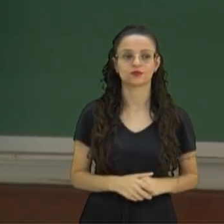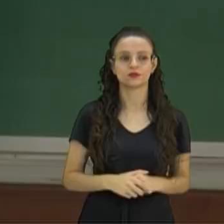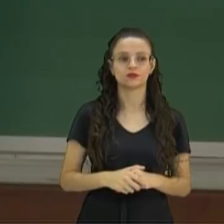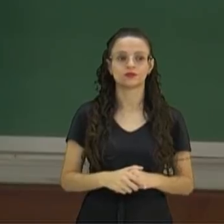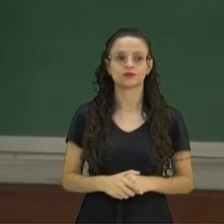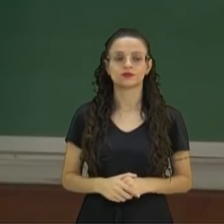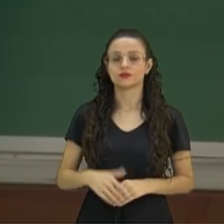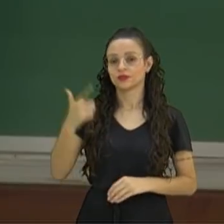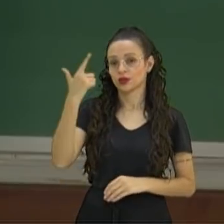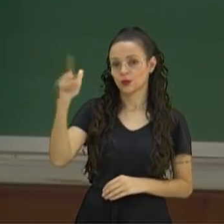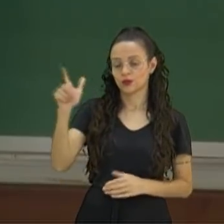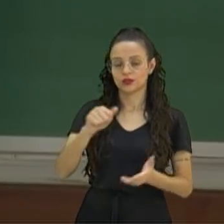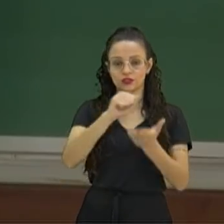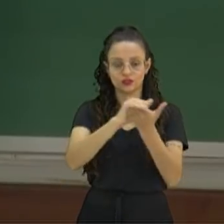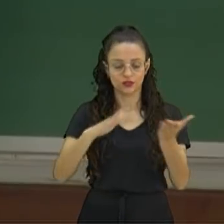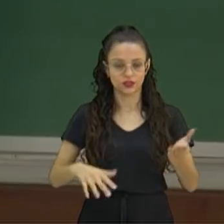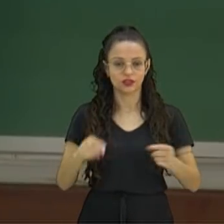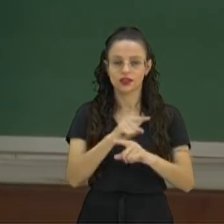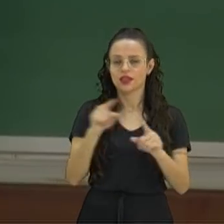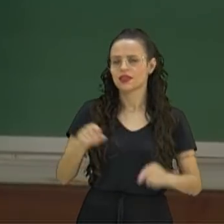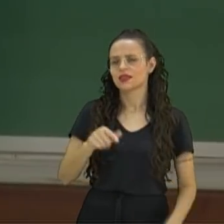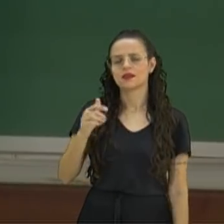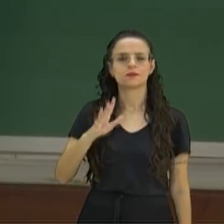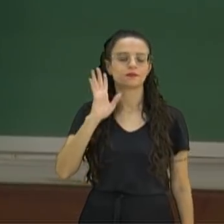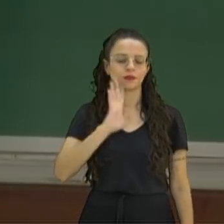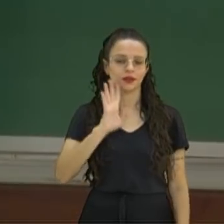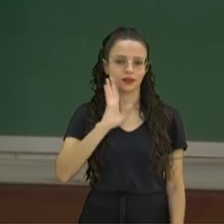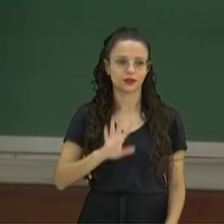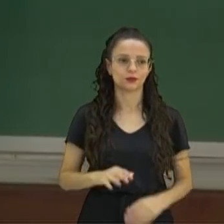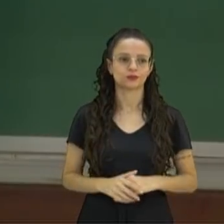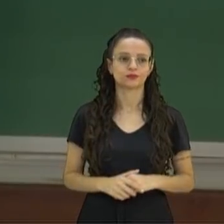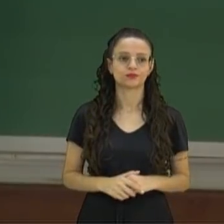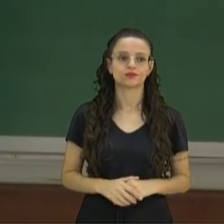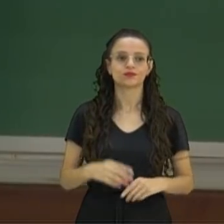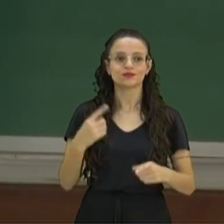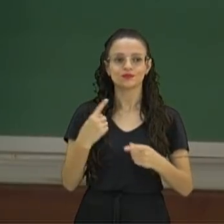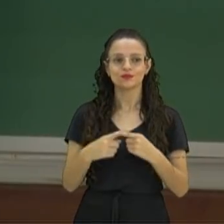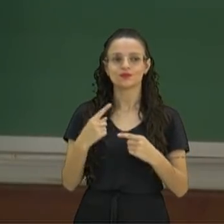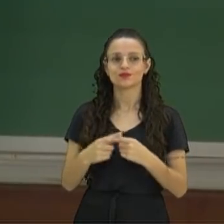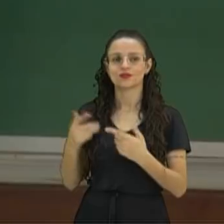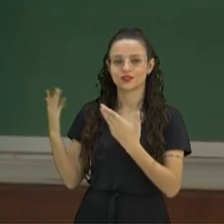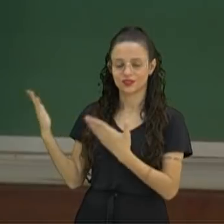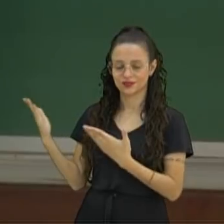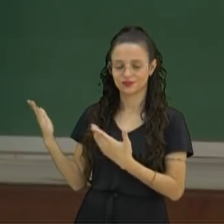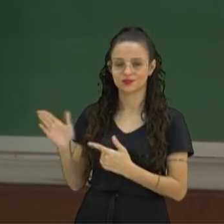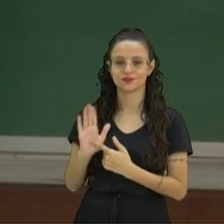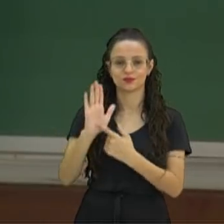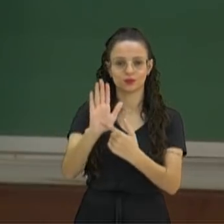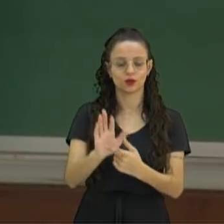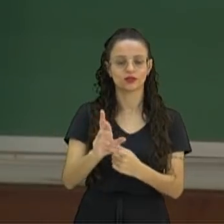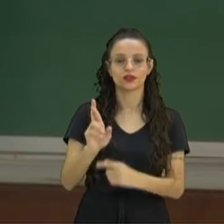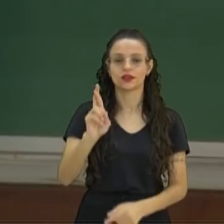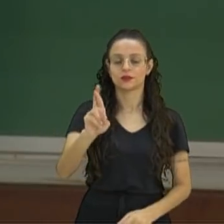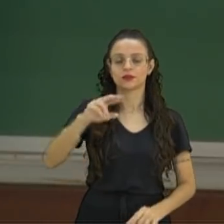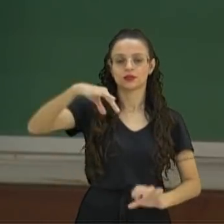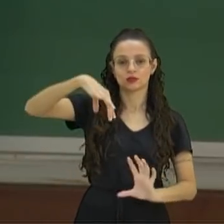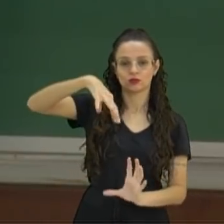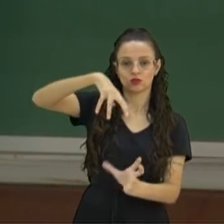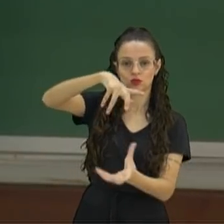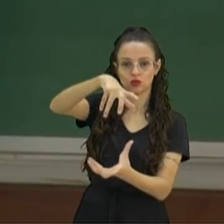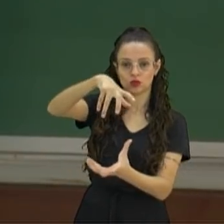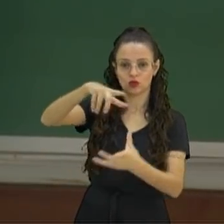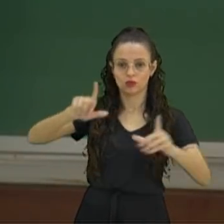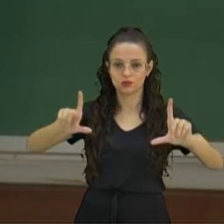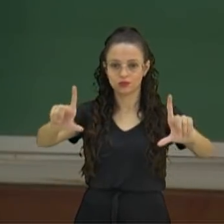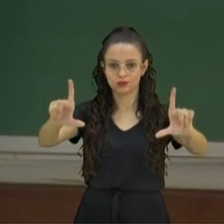E aí, outra atividadezinha, essa é bem legal da gente fazer, porque nós temos aqui uma representação de parte do globo, eu